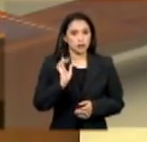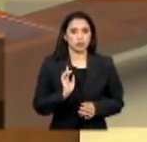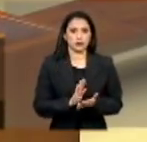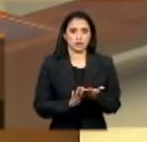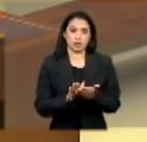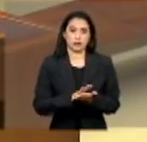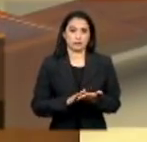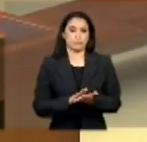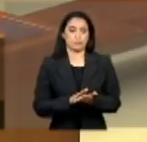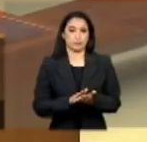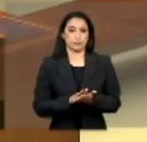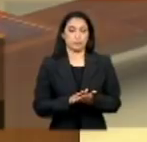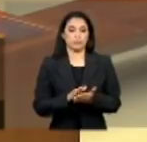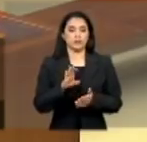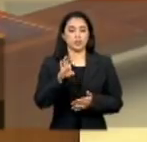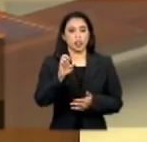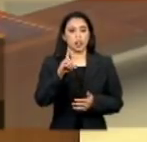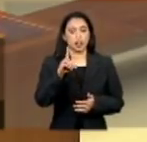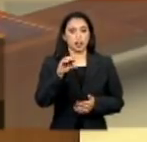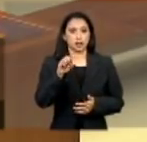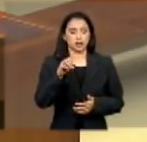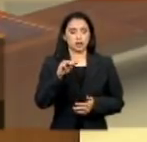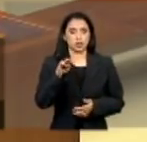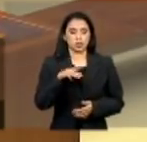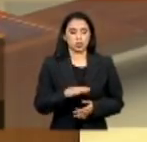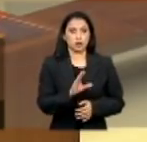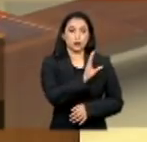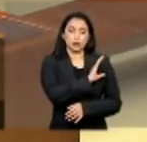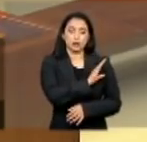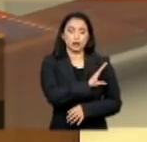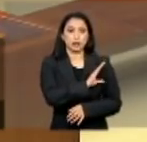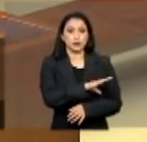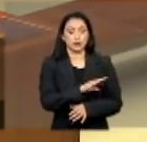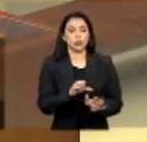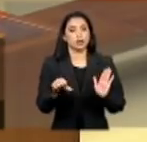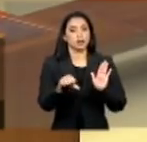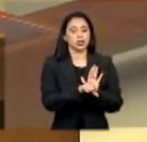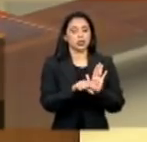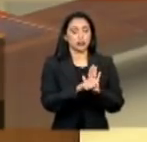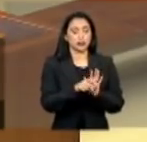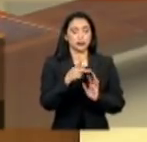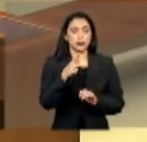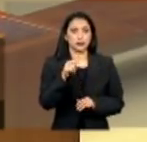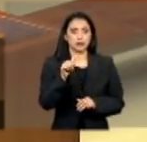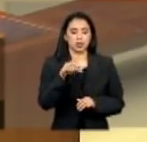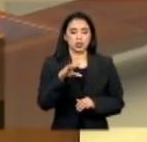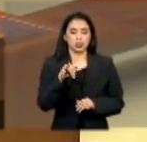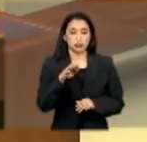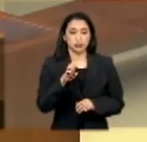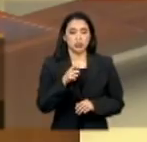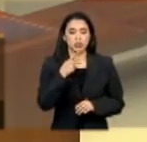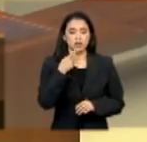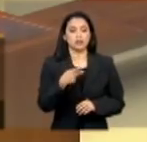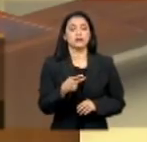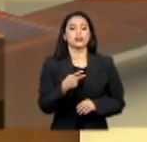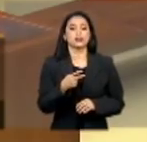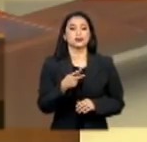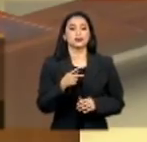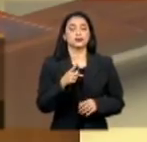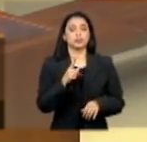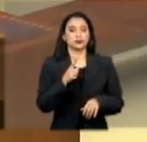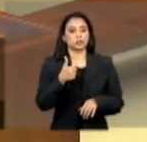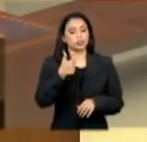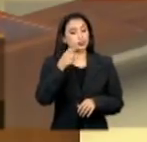o edson criminal é colaborador que incrimina o paciente apresenta as suas alegações finais no dia